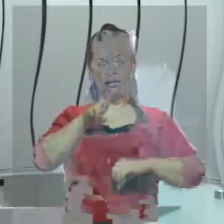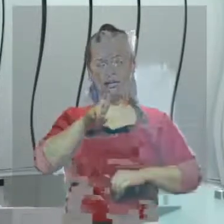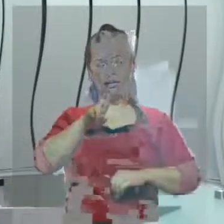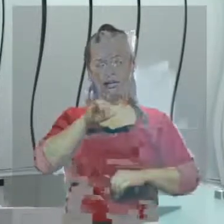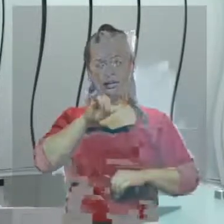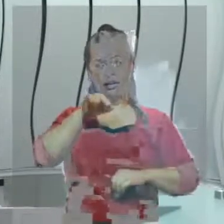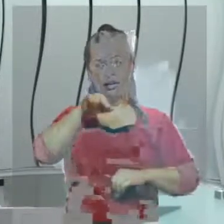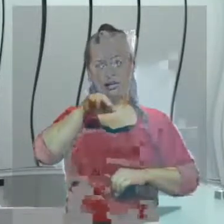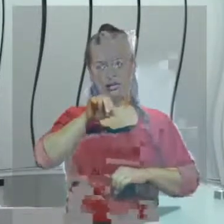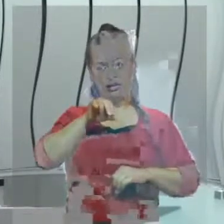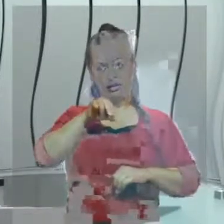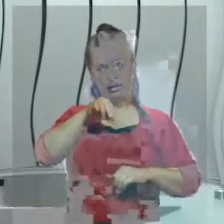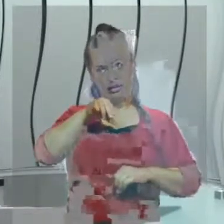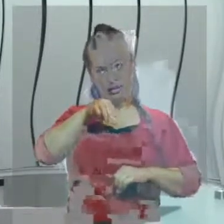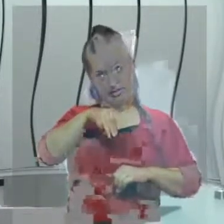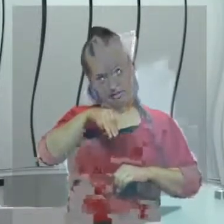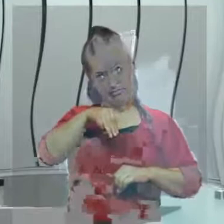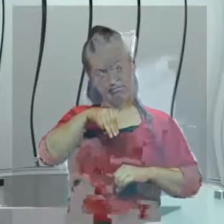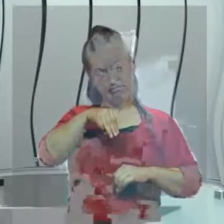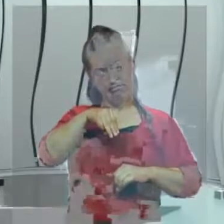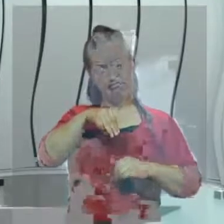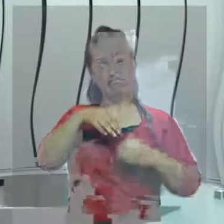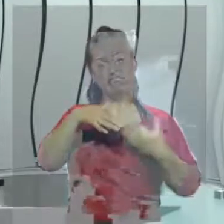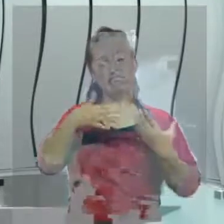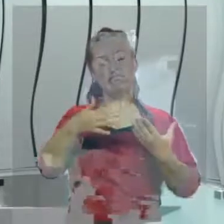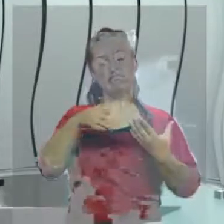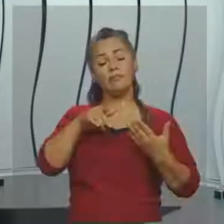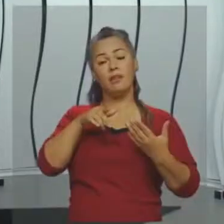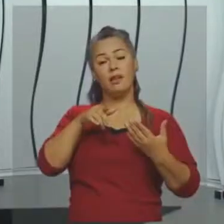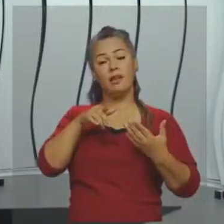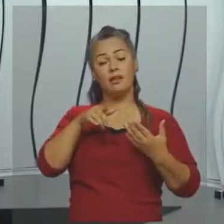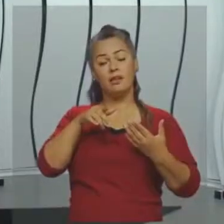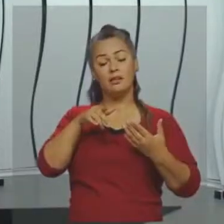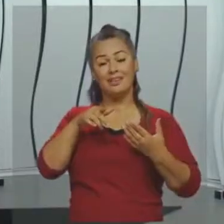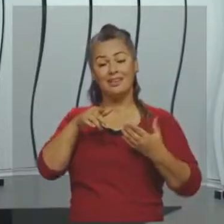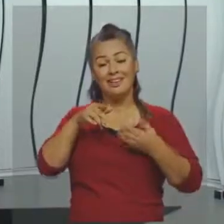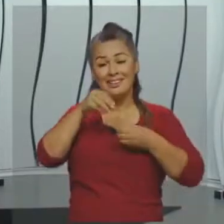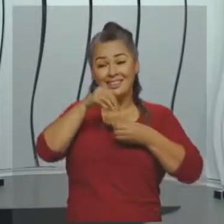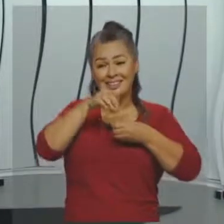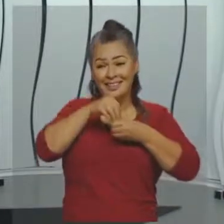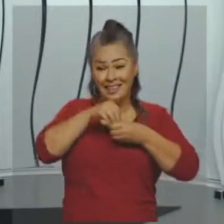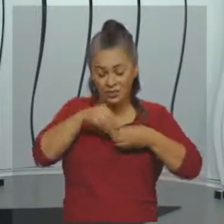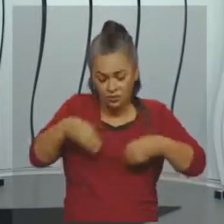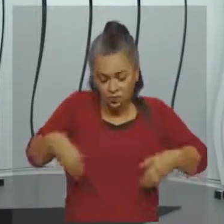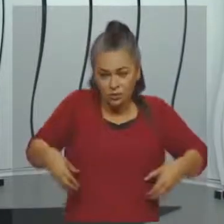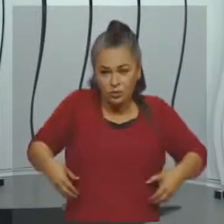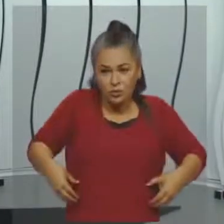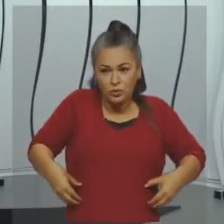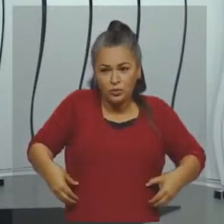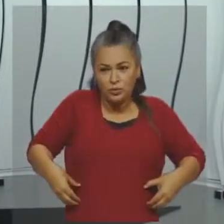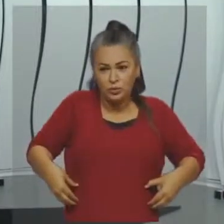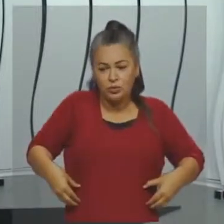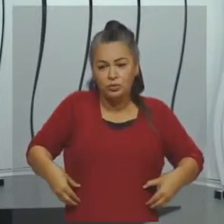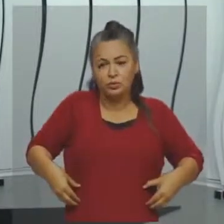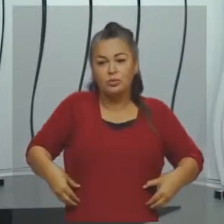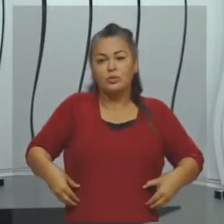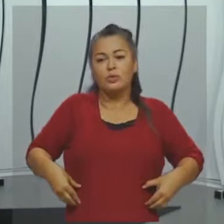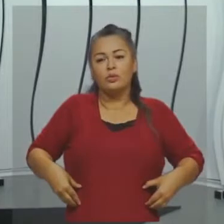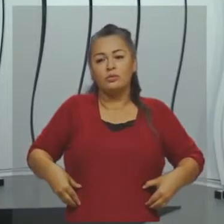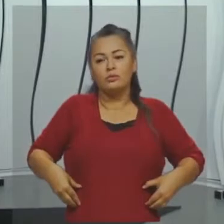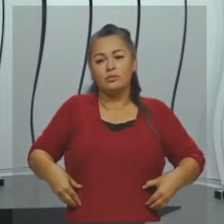Bom, é no rim, mais precisamente no néfron. O néfron, então, é essa unidade que contém os